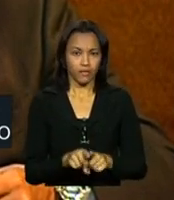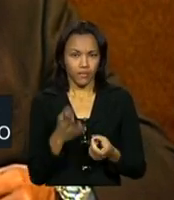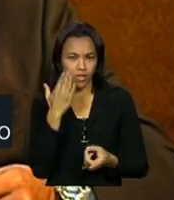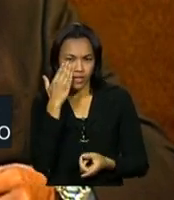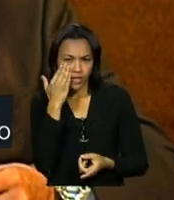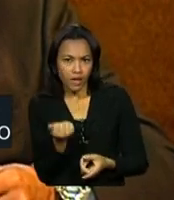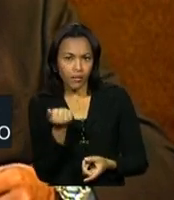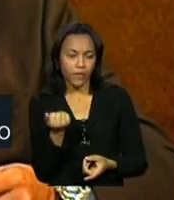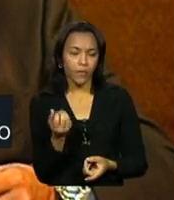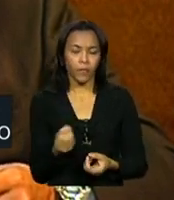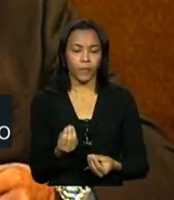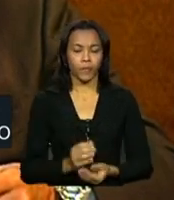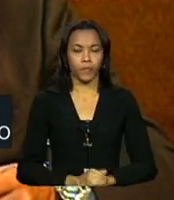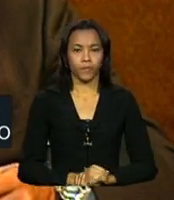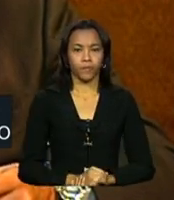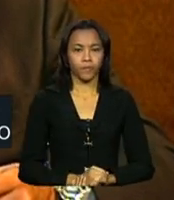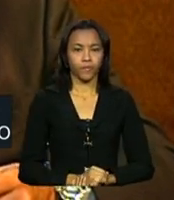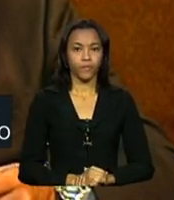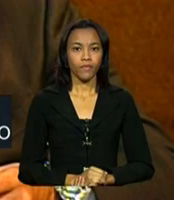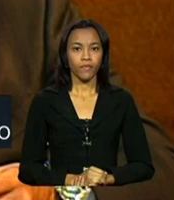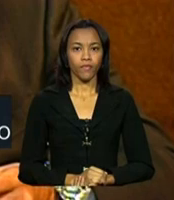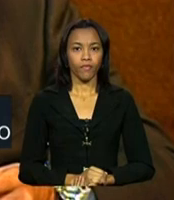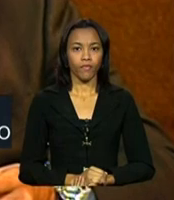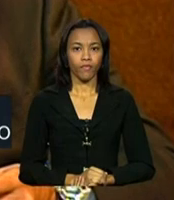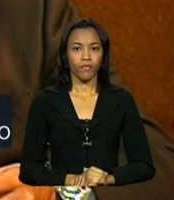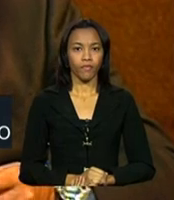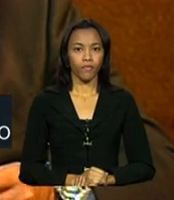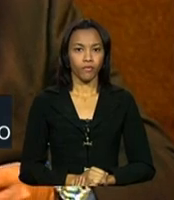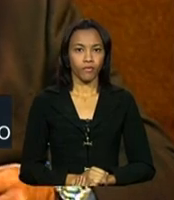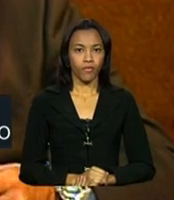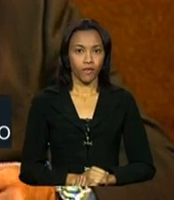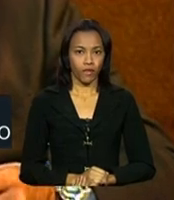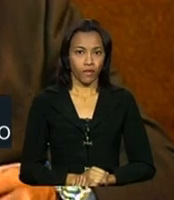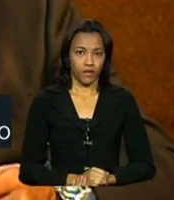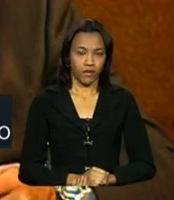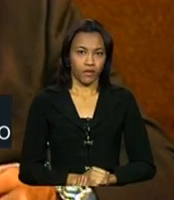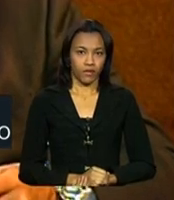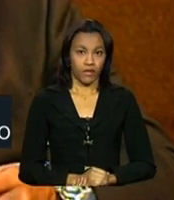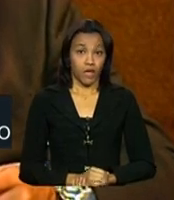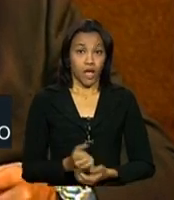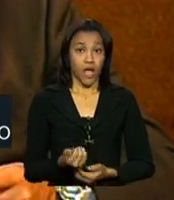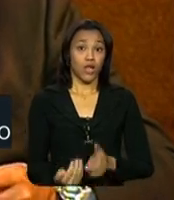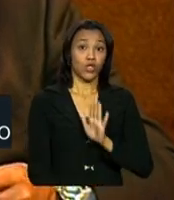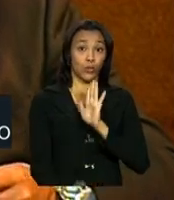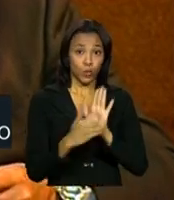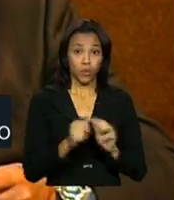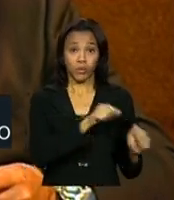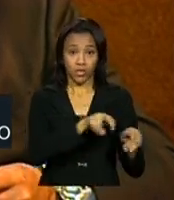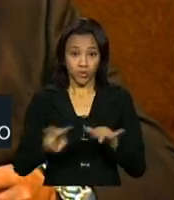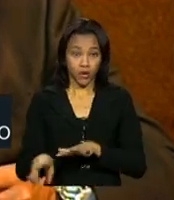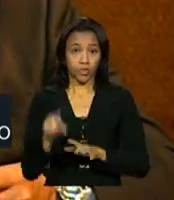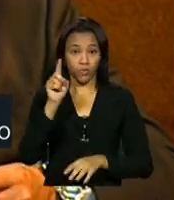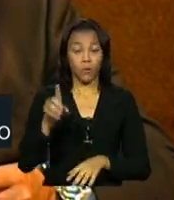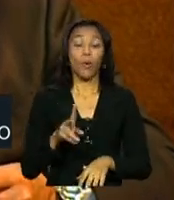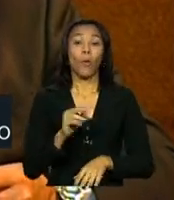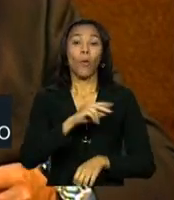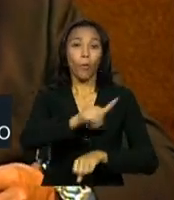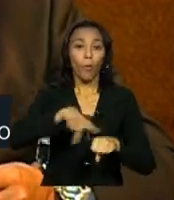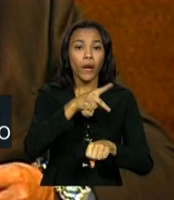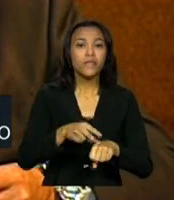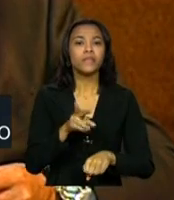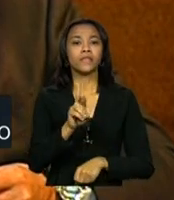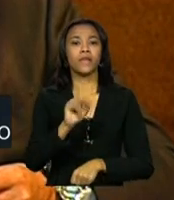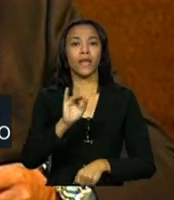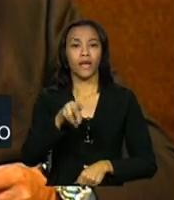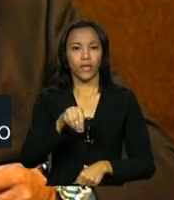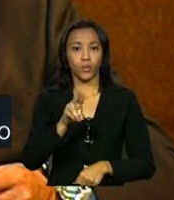saúde no Brasil durante asos últimas semanas o Reino Unido eh teve a honra de